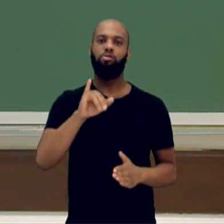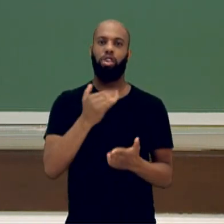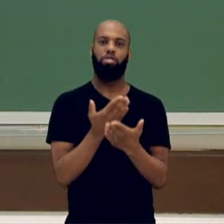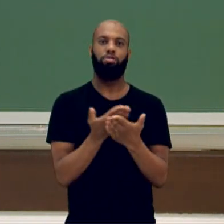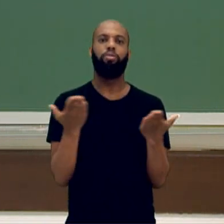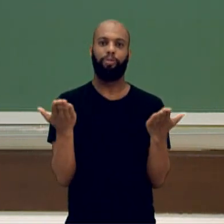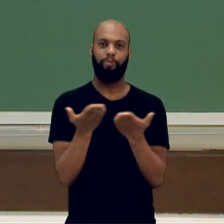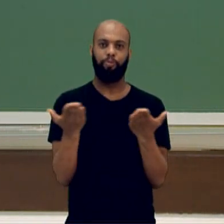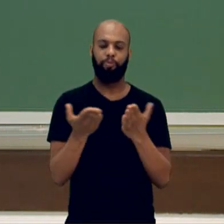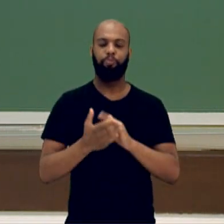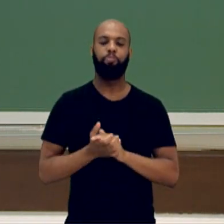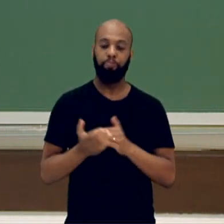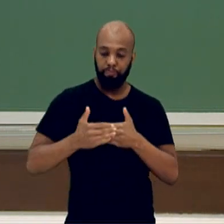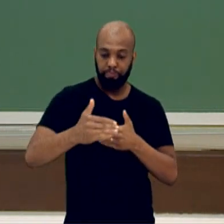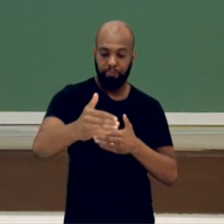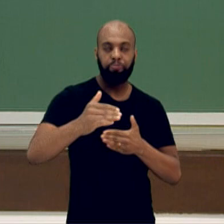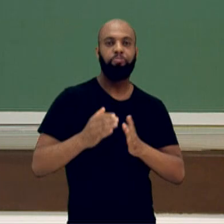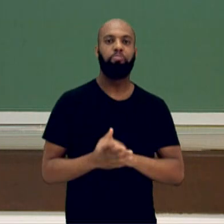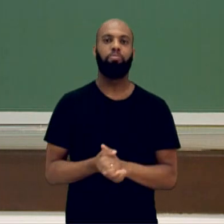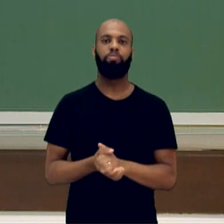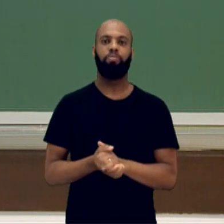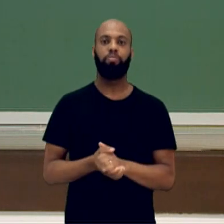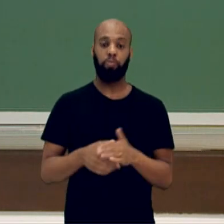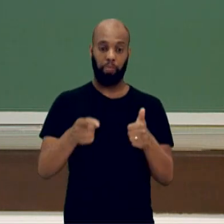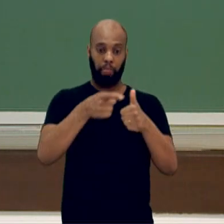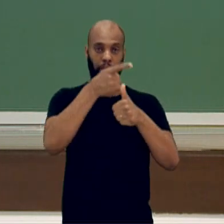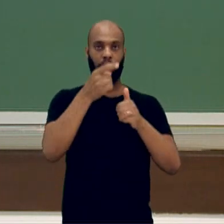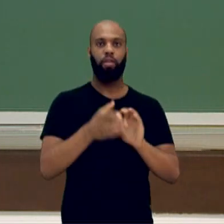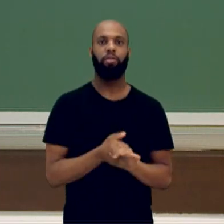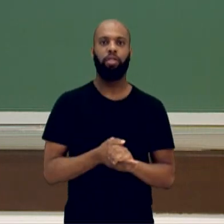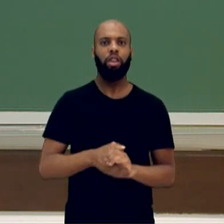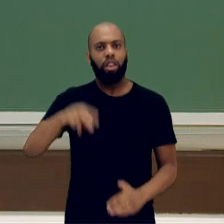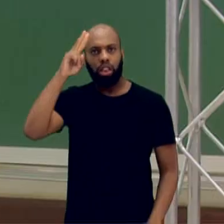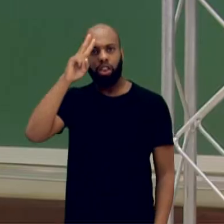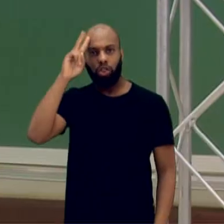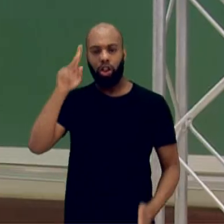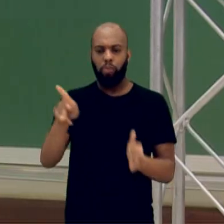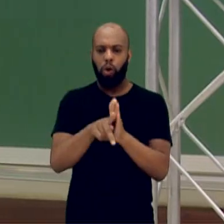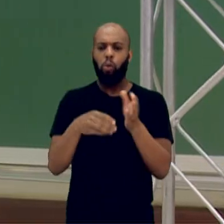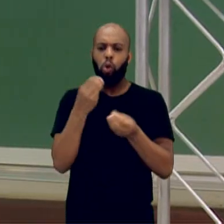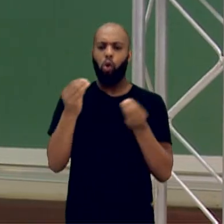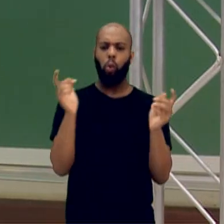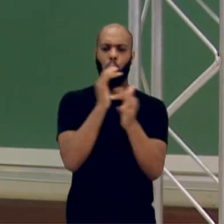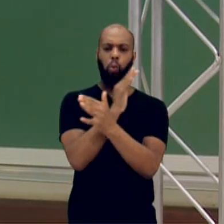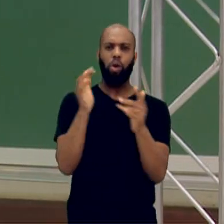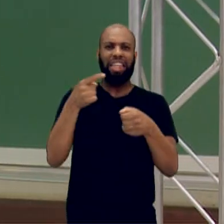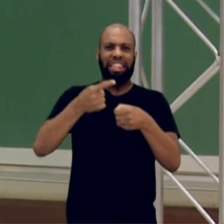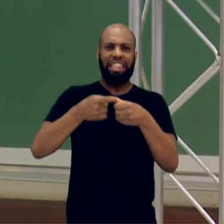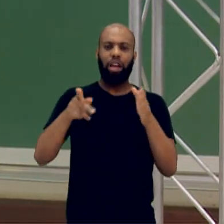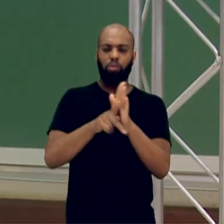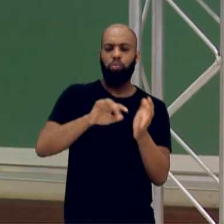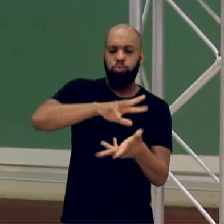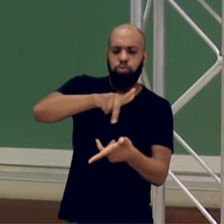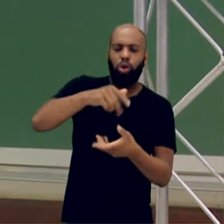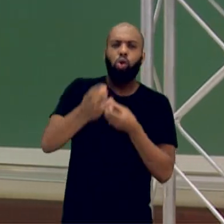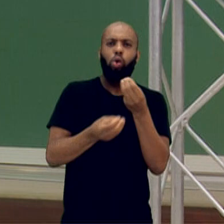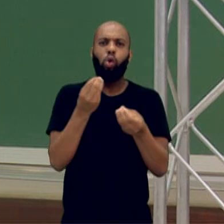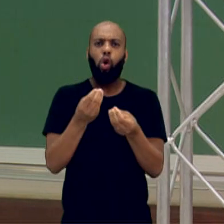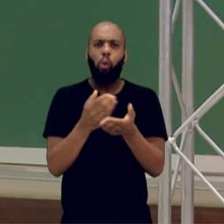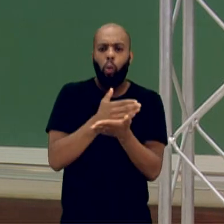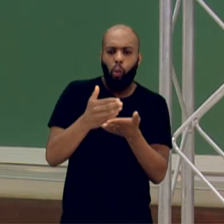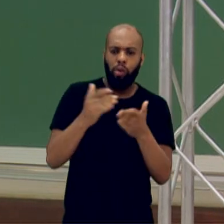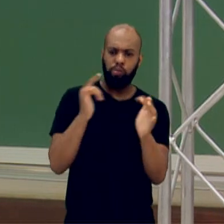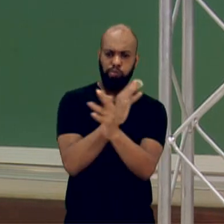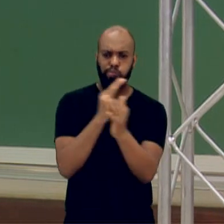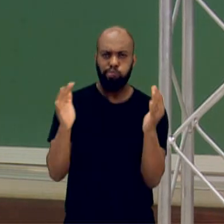na sequência ali quais são. Primeiro, o histórico da urbanização no mundo. Como que ela acontece? Como que surge nos núcleos